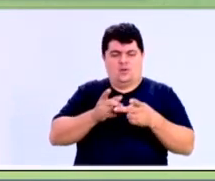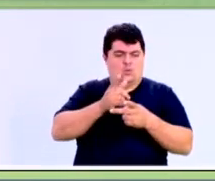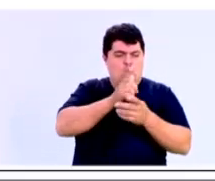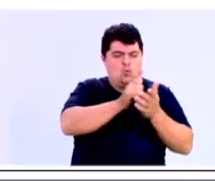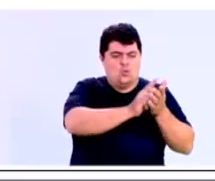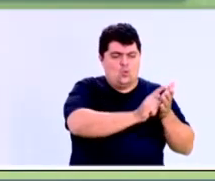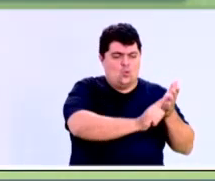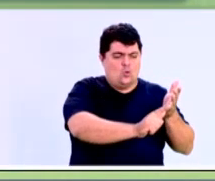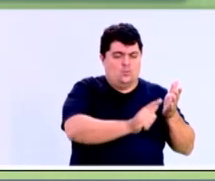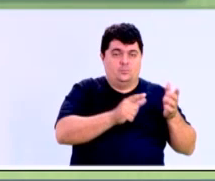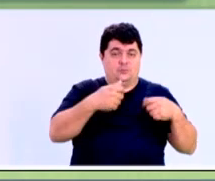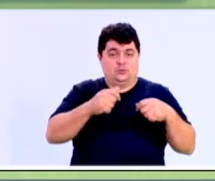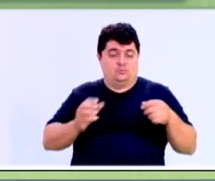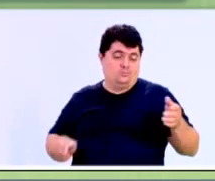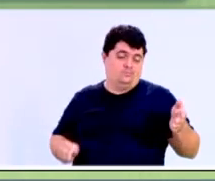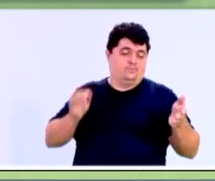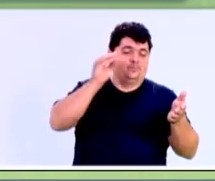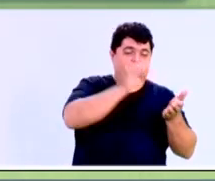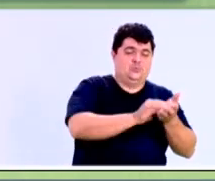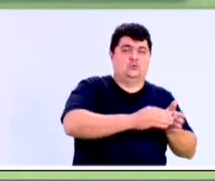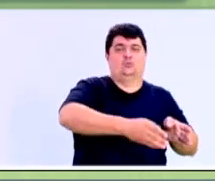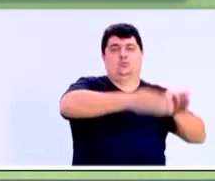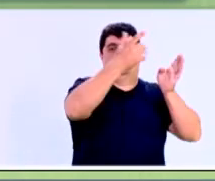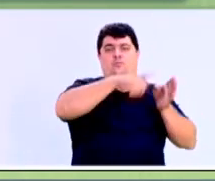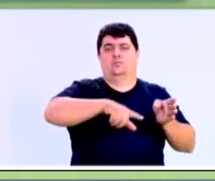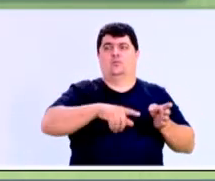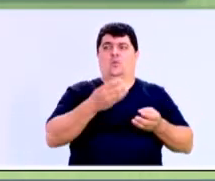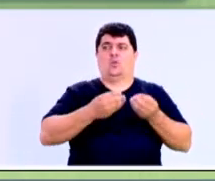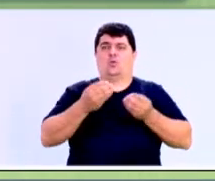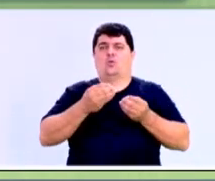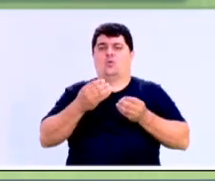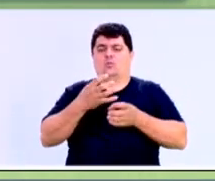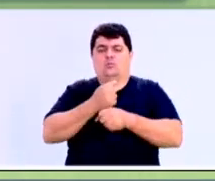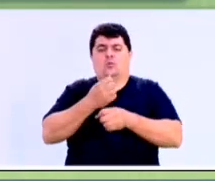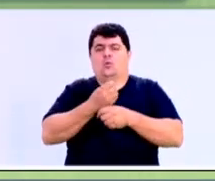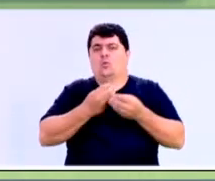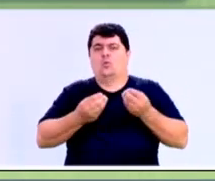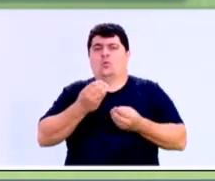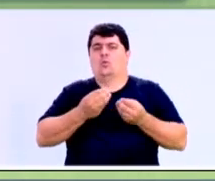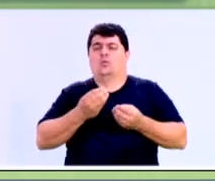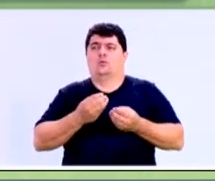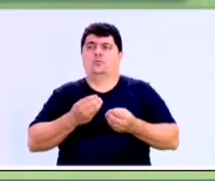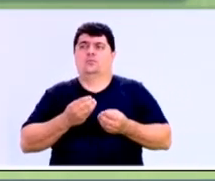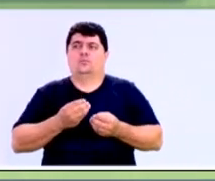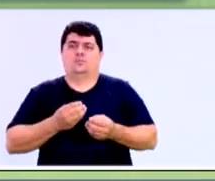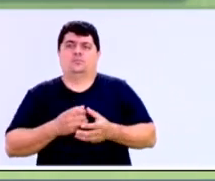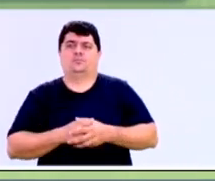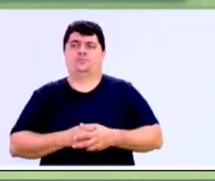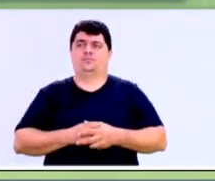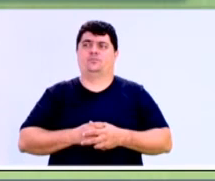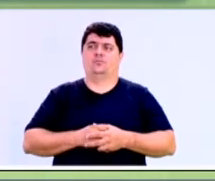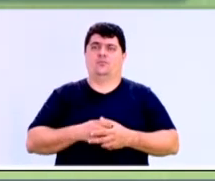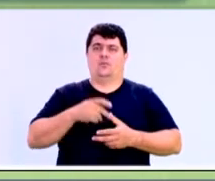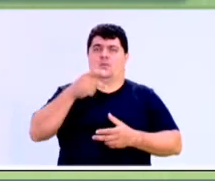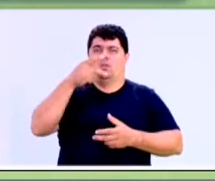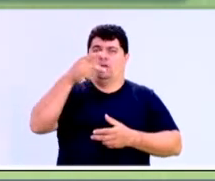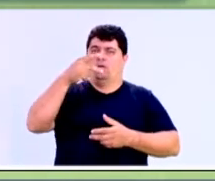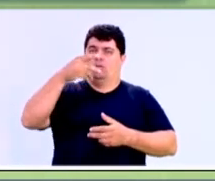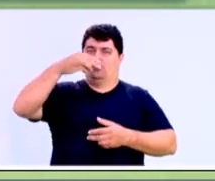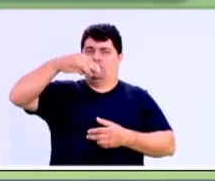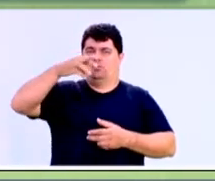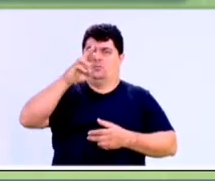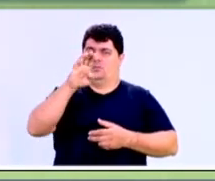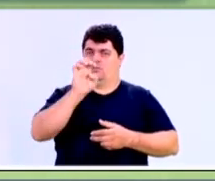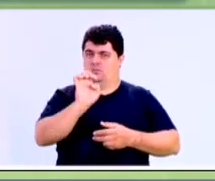ok? Então, assim, como é que eu calculo esse prazo médio de renovação de estoque? O prazo médio de renovação de